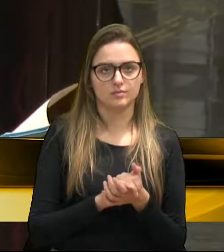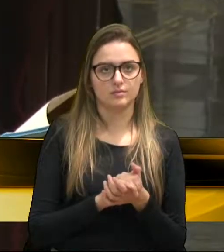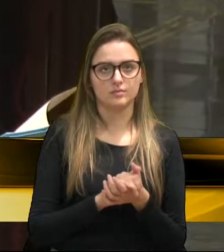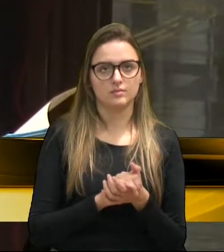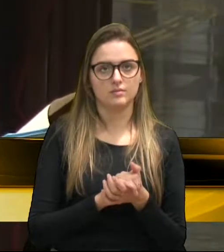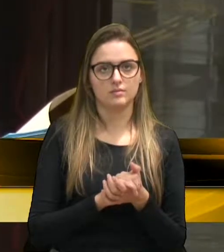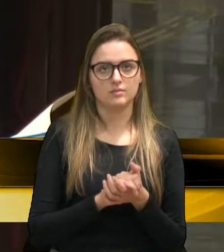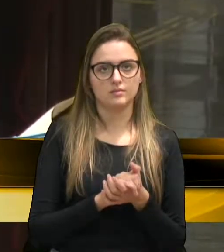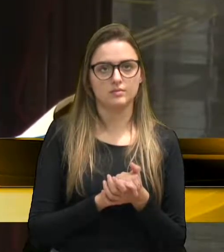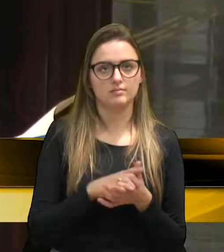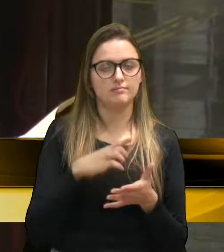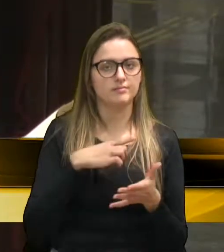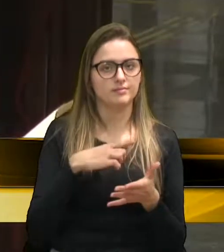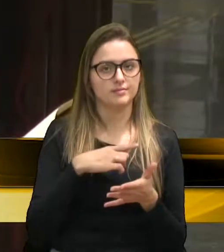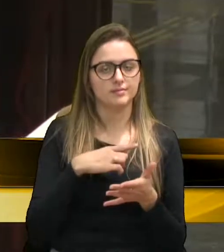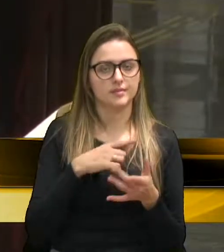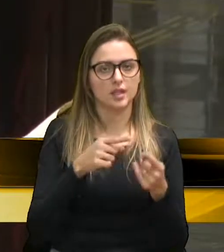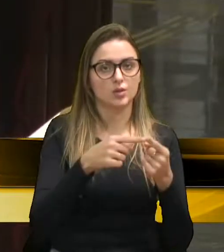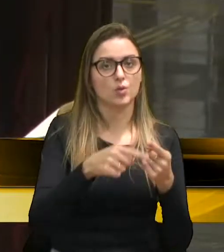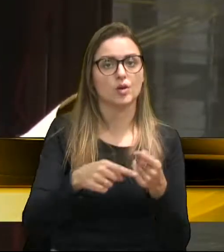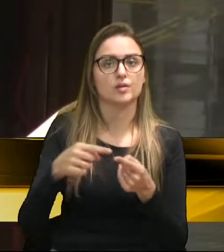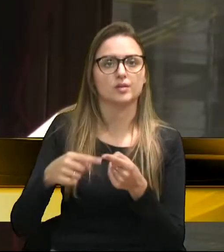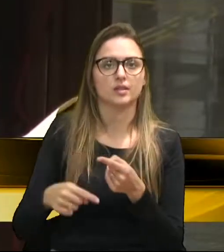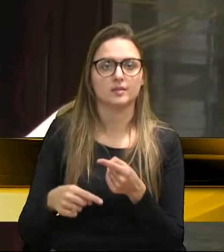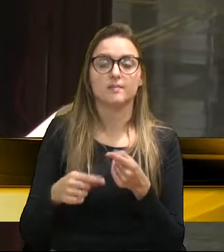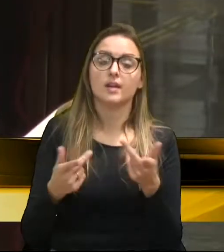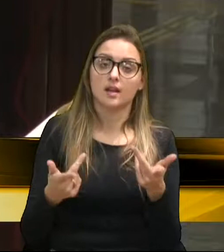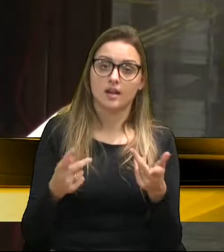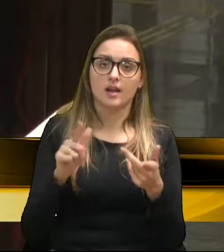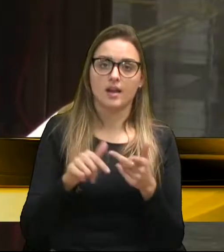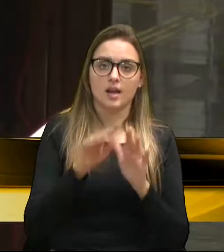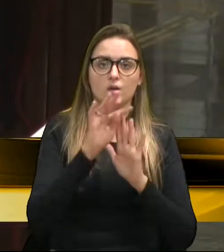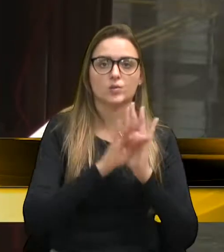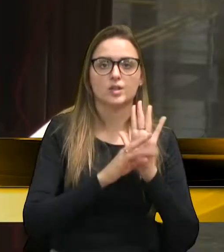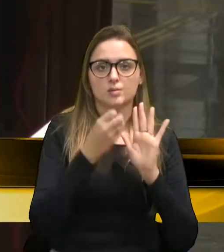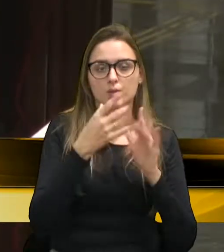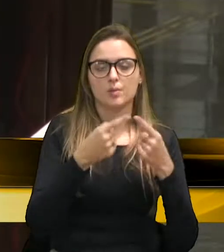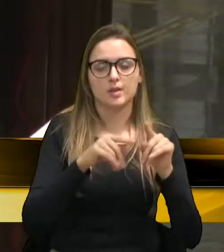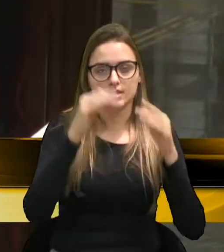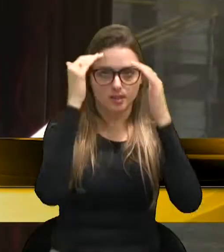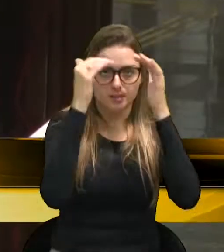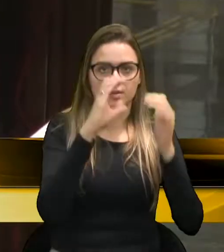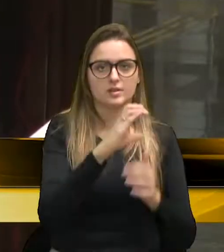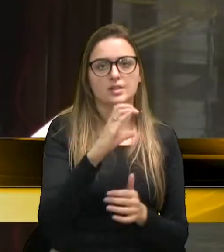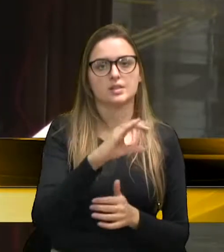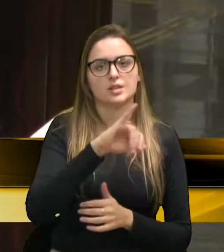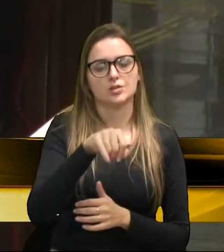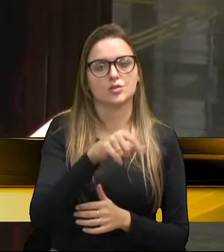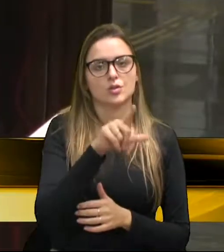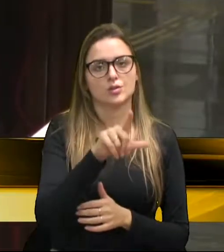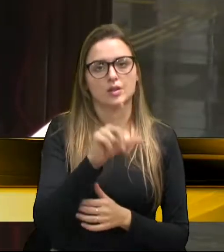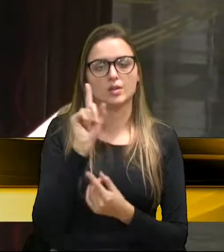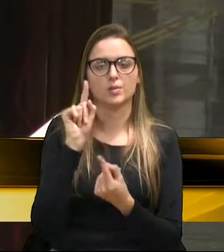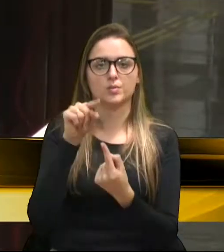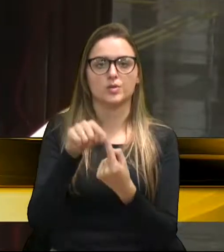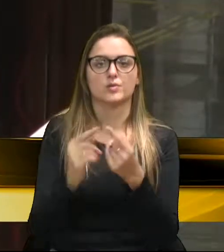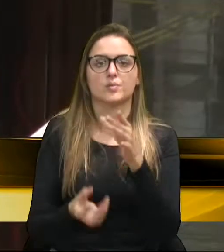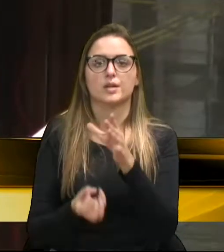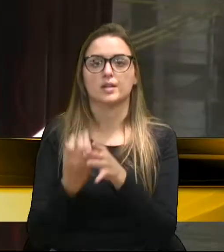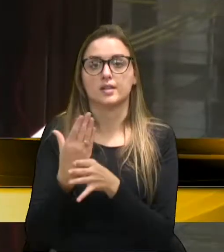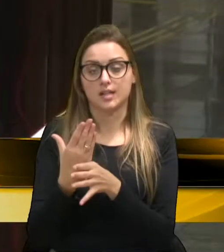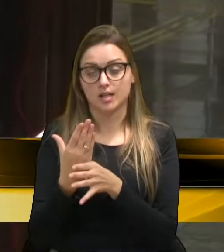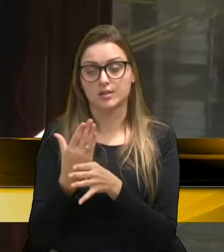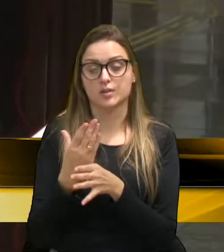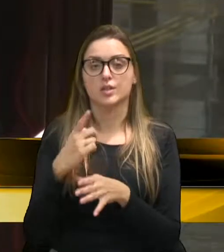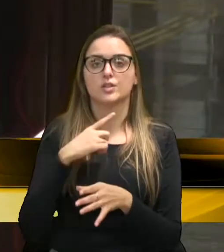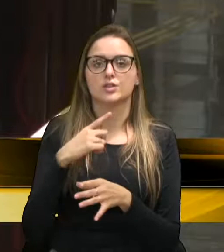decorrente da interferência entre poderes. O mérito é inegável, entretanto, respeitando a CCJL, o objetivo para o qual foi criada, do fito de